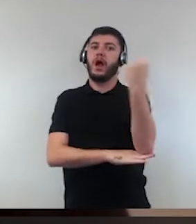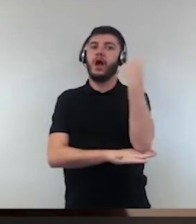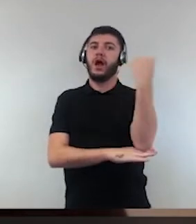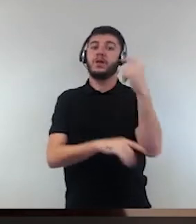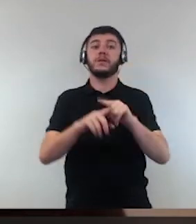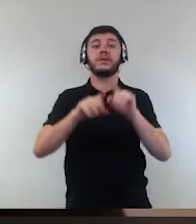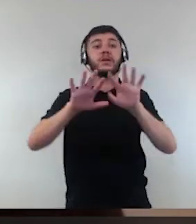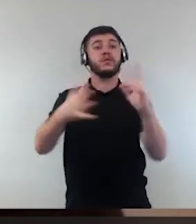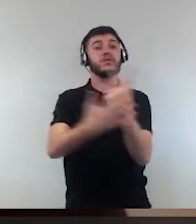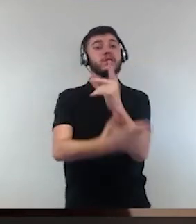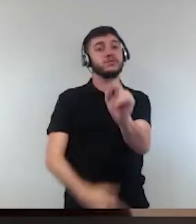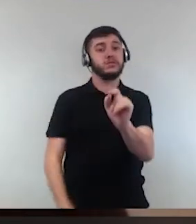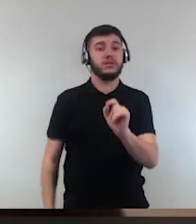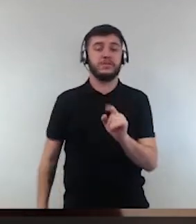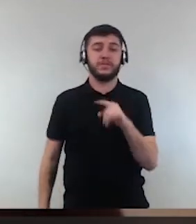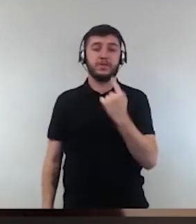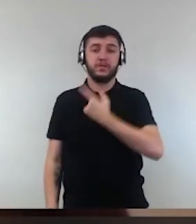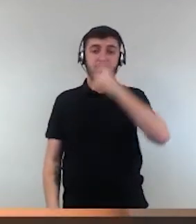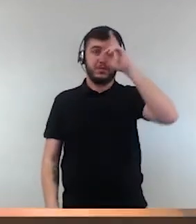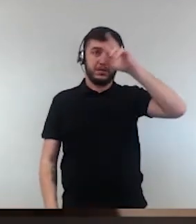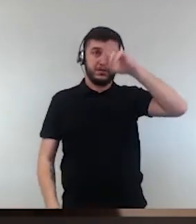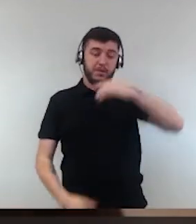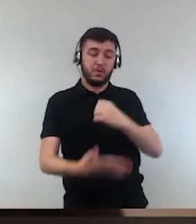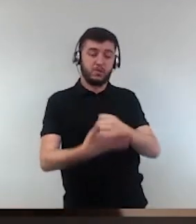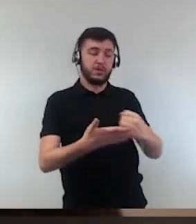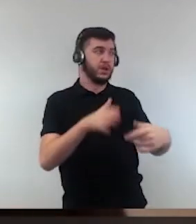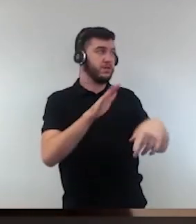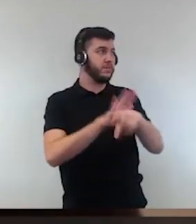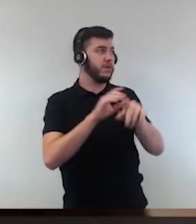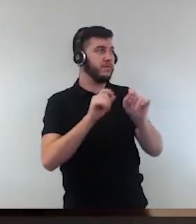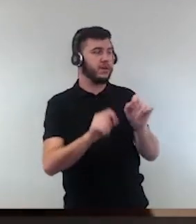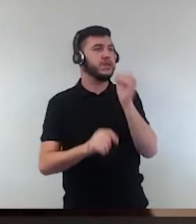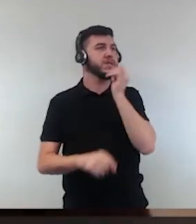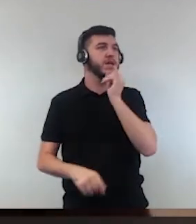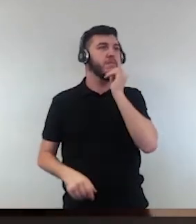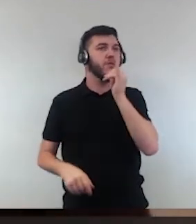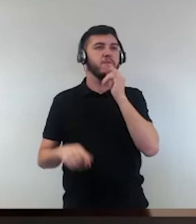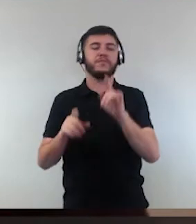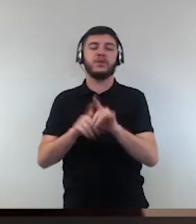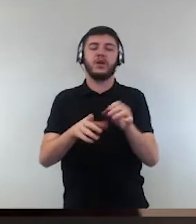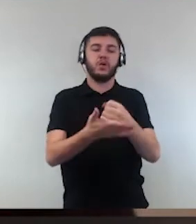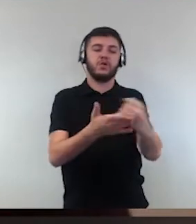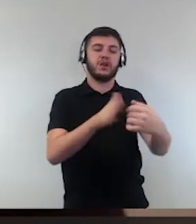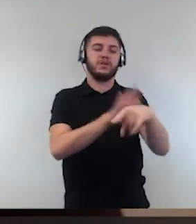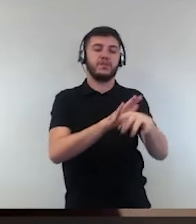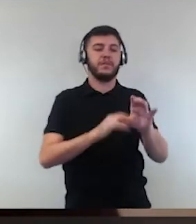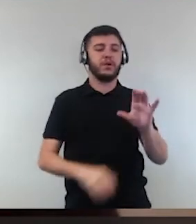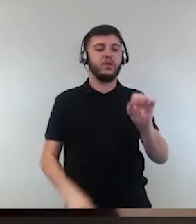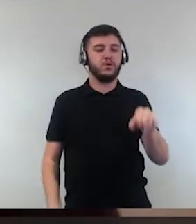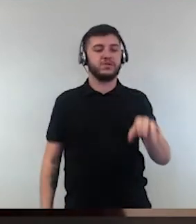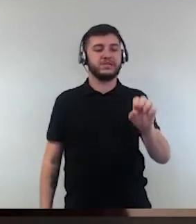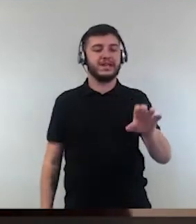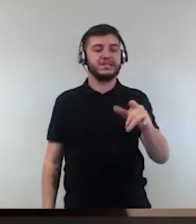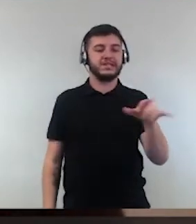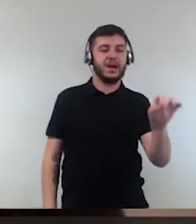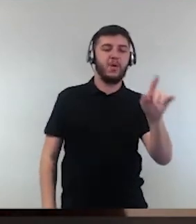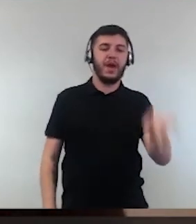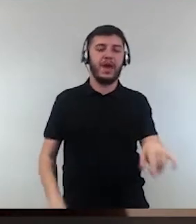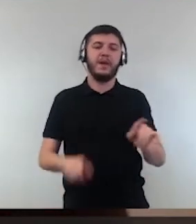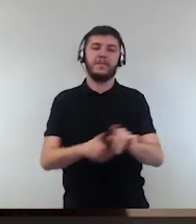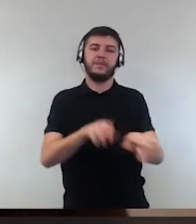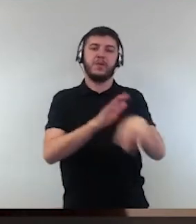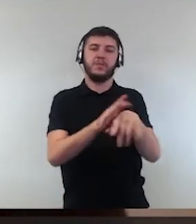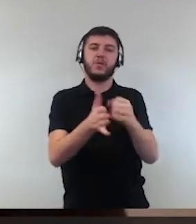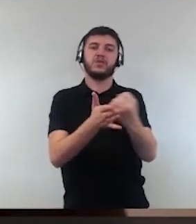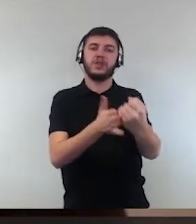entanto, a gente precisa lembrar que os contratos que decorrem dos contratos de concessão são também contratos relacionais. E nesses